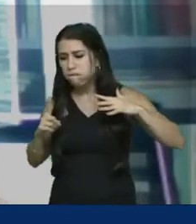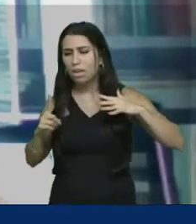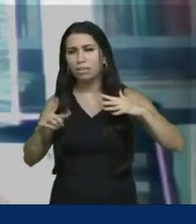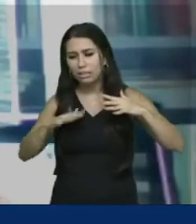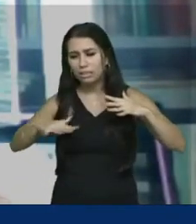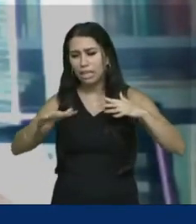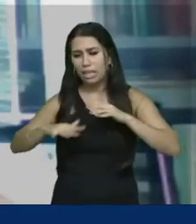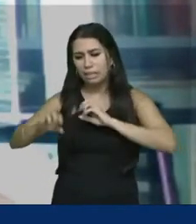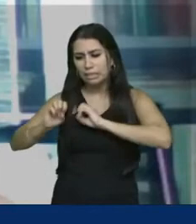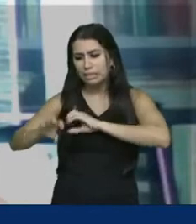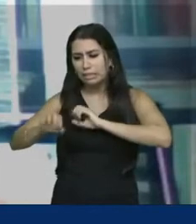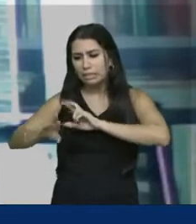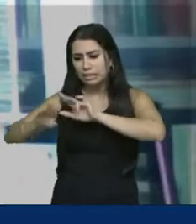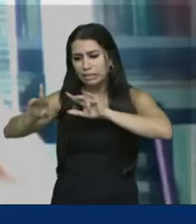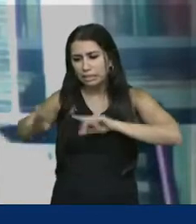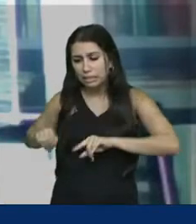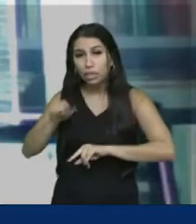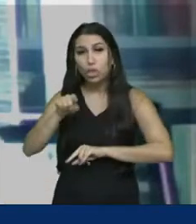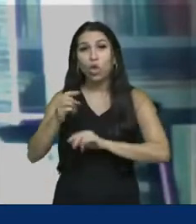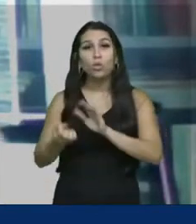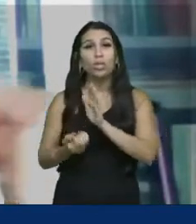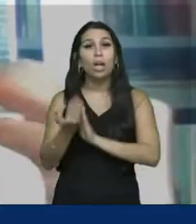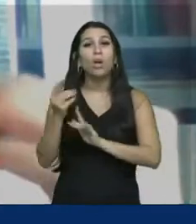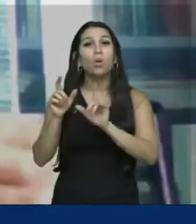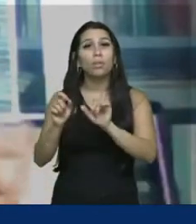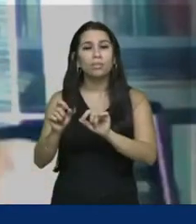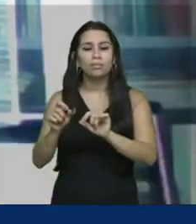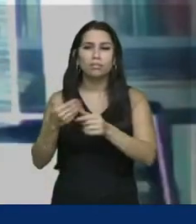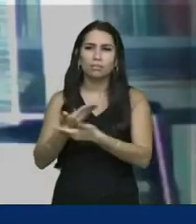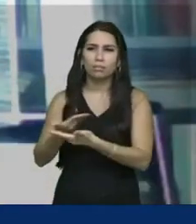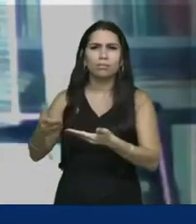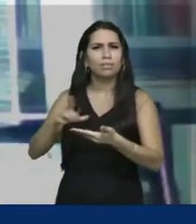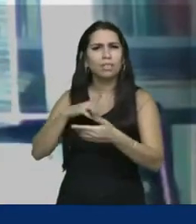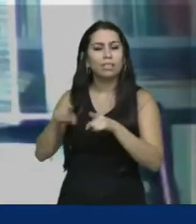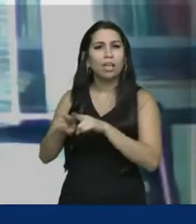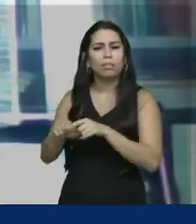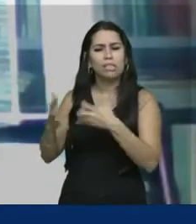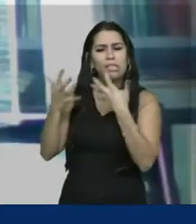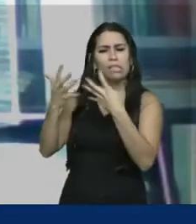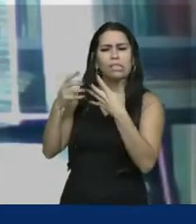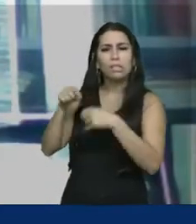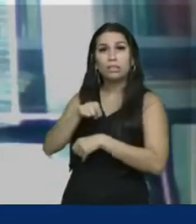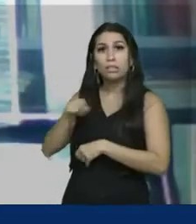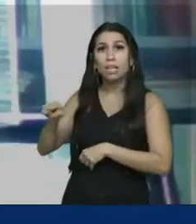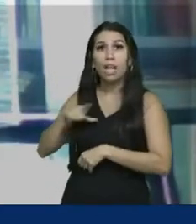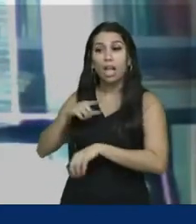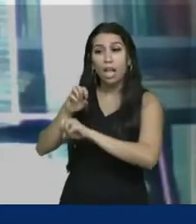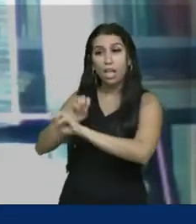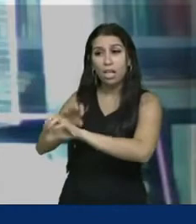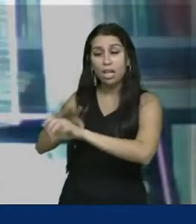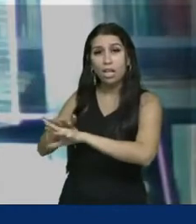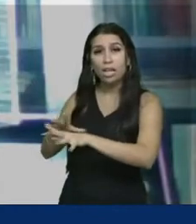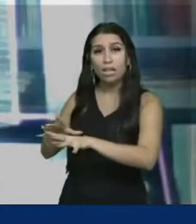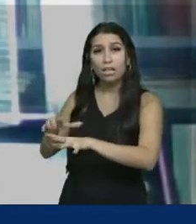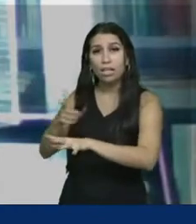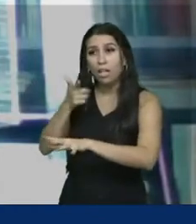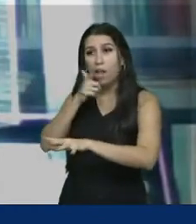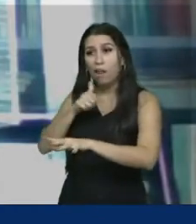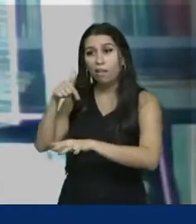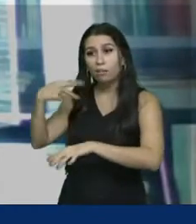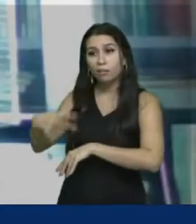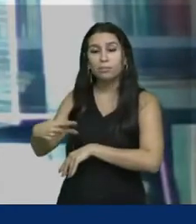educativos distintos, você cria até mesmo a suspeita de que aquela educação recebida não é